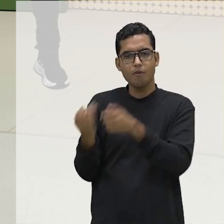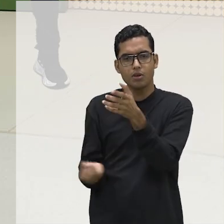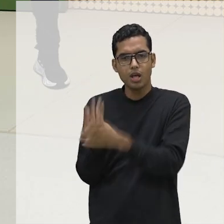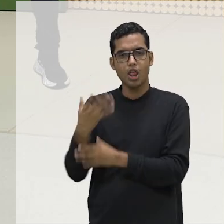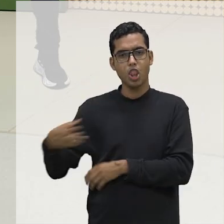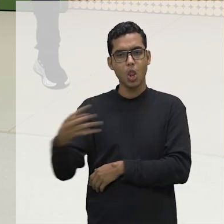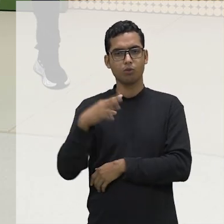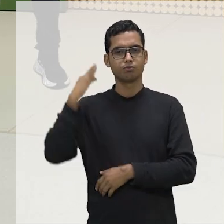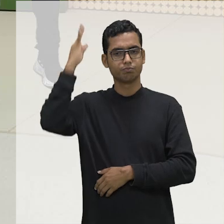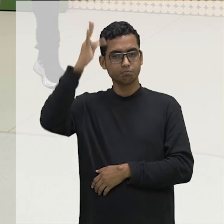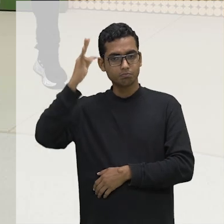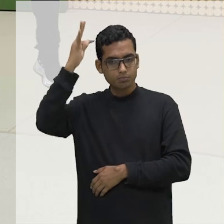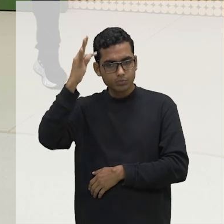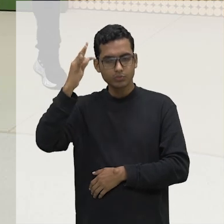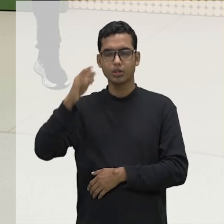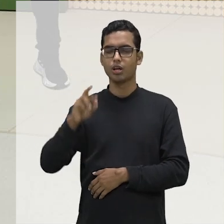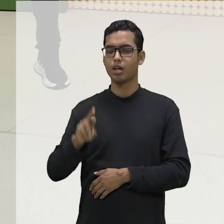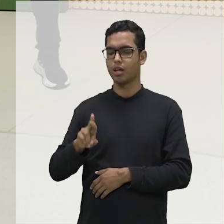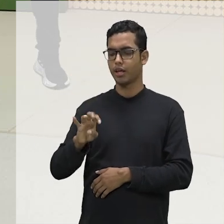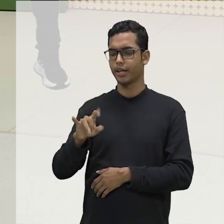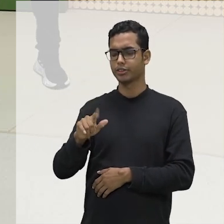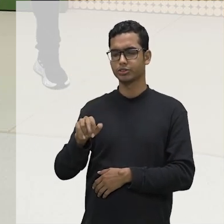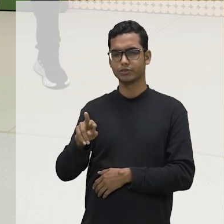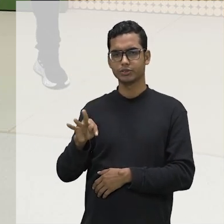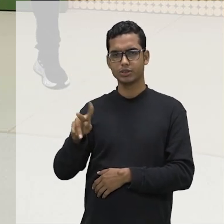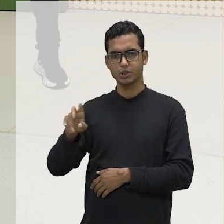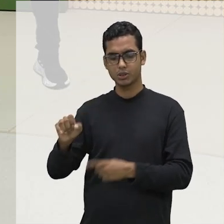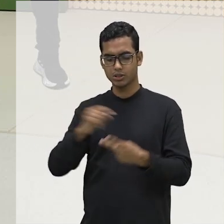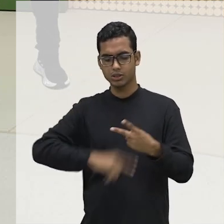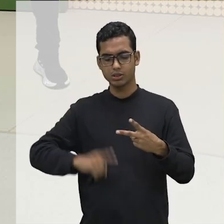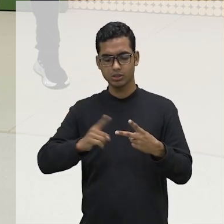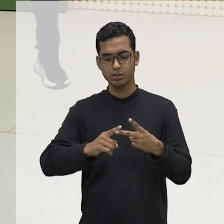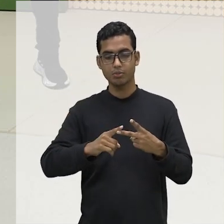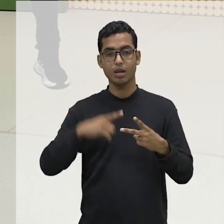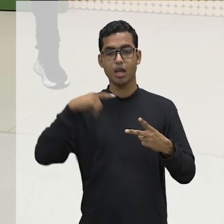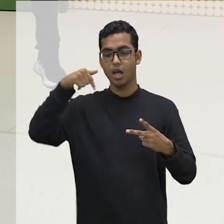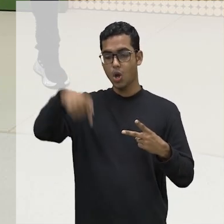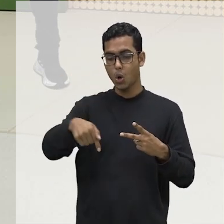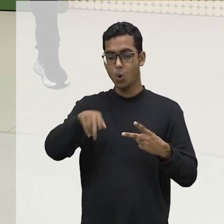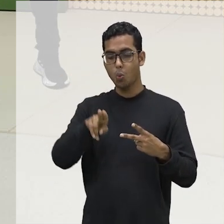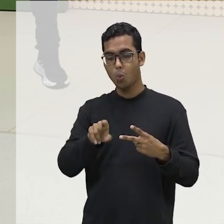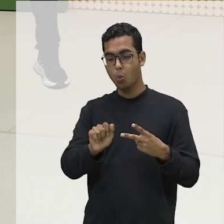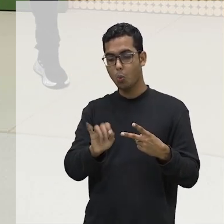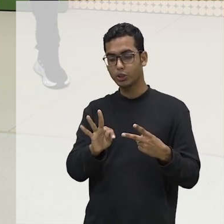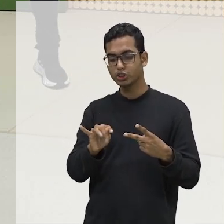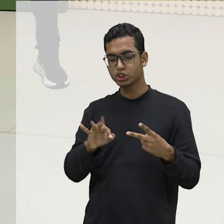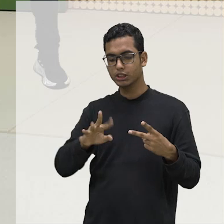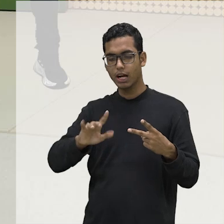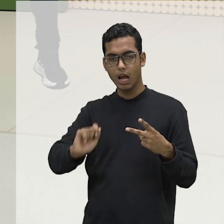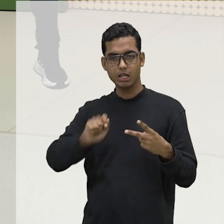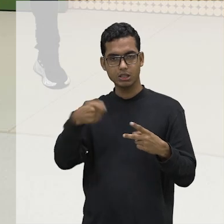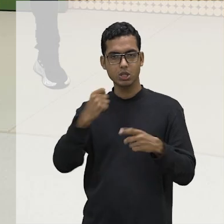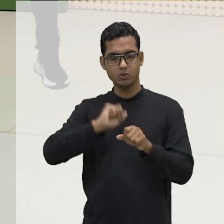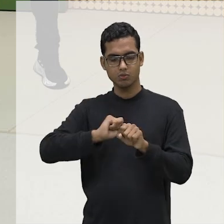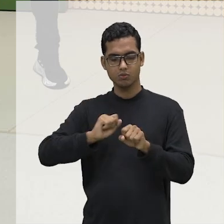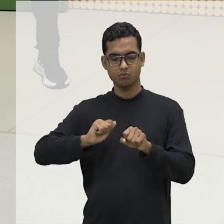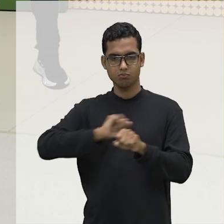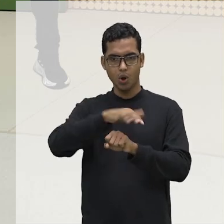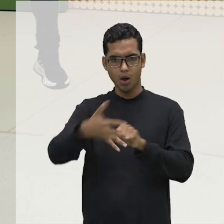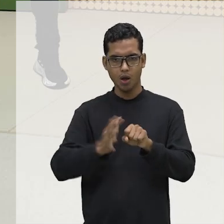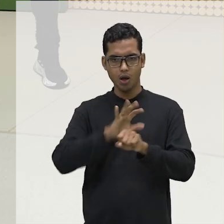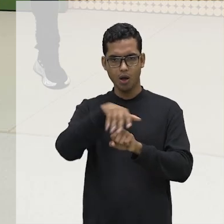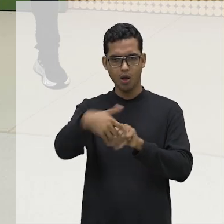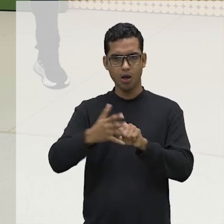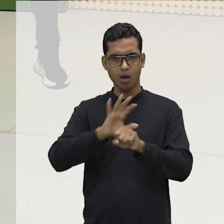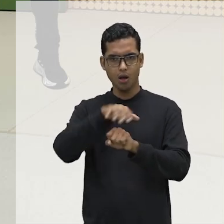teorias, a teoria da relatividade e a teoria quântica, tá certo? E algumas perguntas elas ainda permanecem, são objeto da filosofia